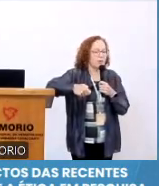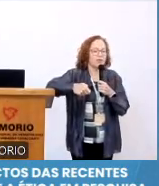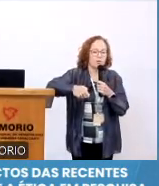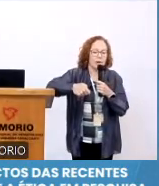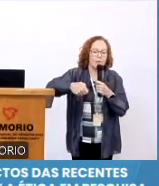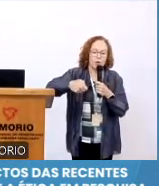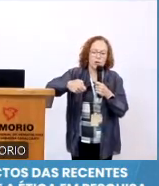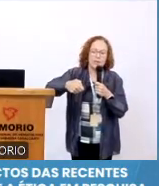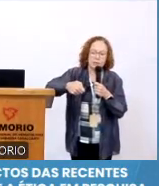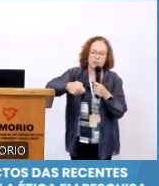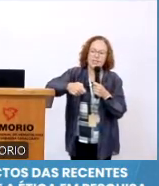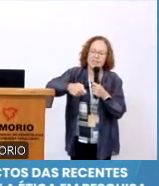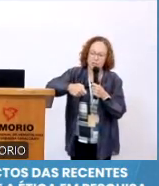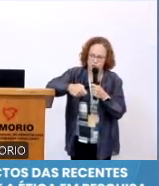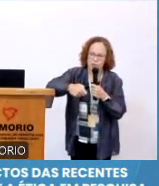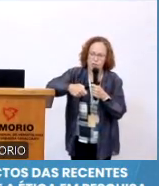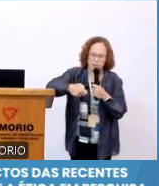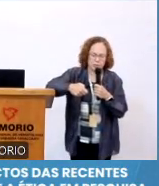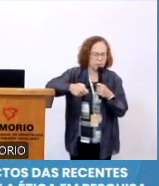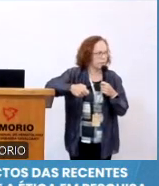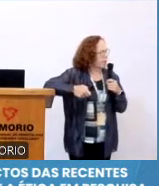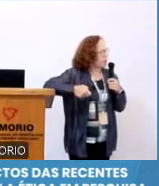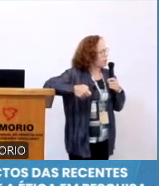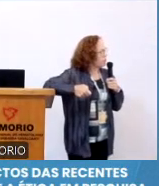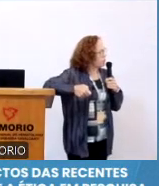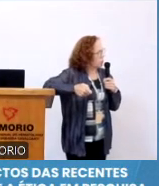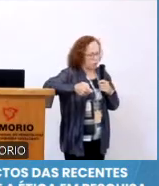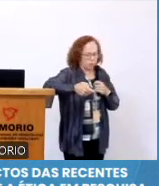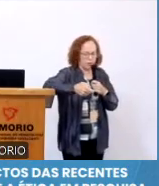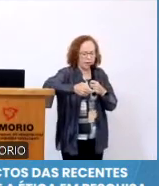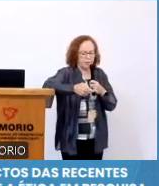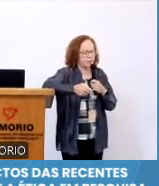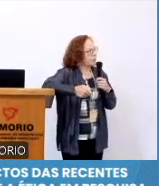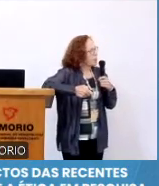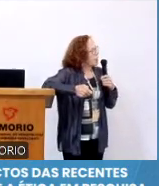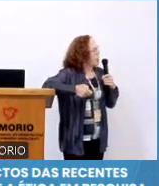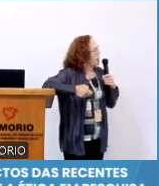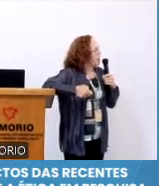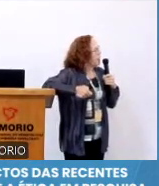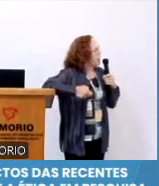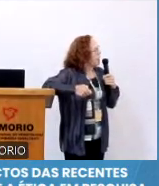pode pedir uma prorrogação de 10 dias para isto, ok?